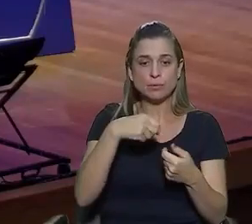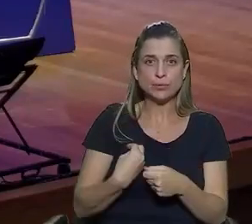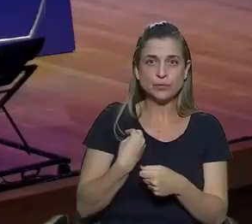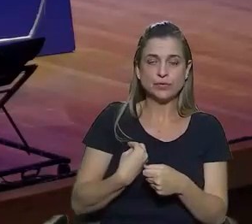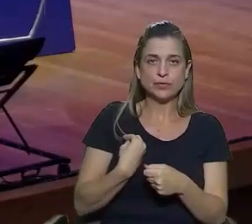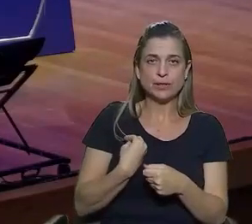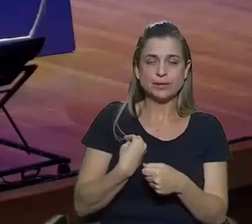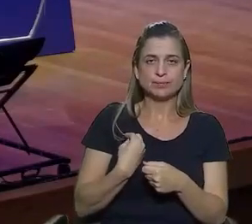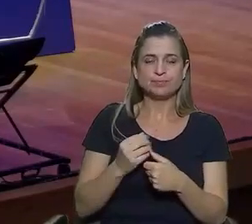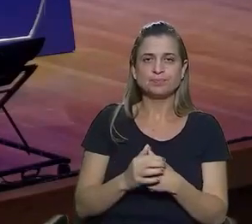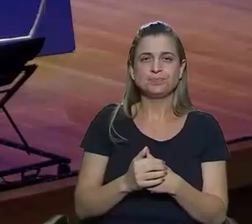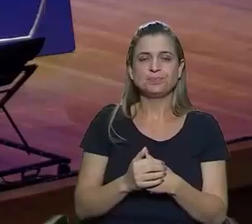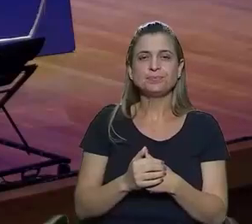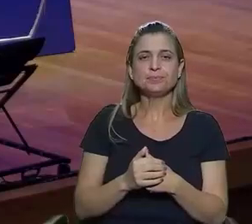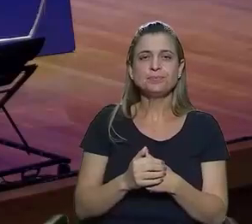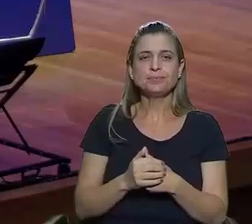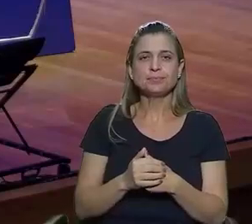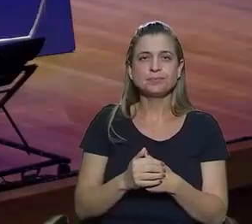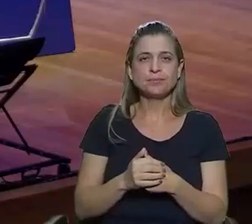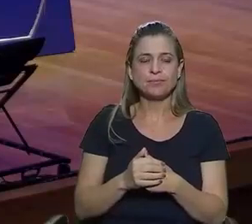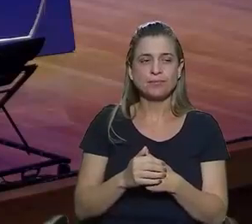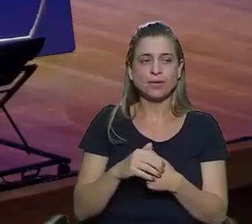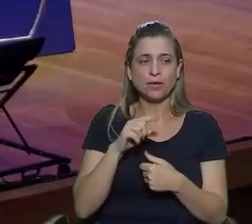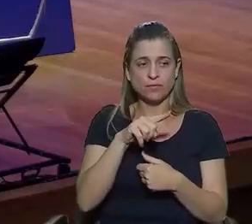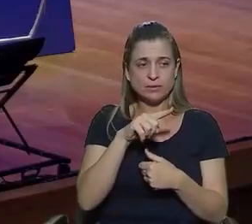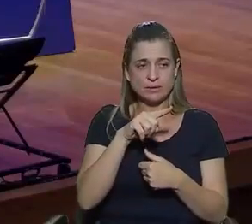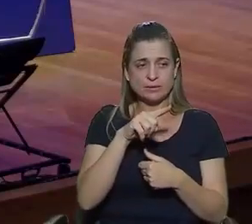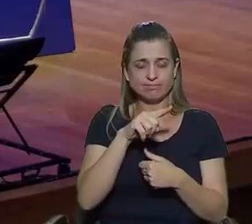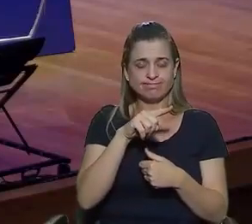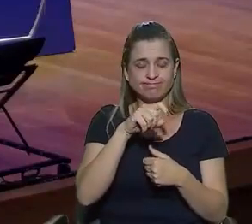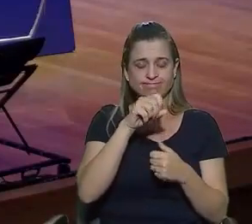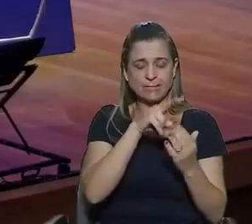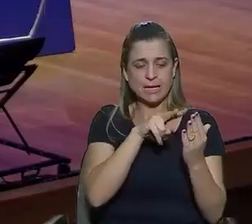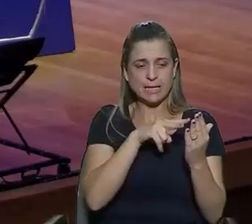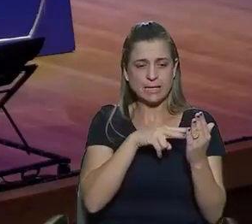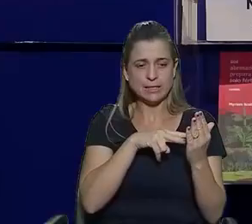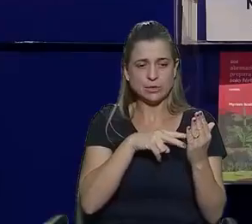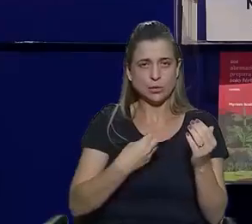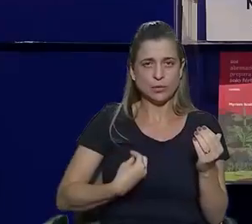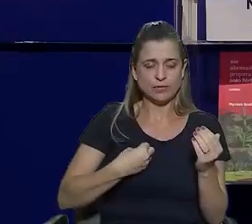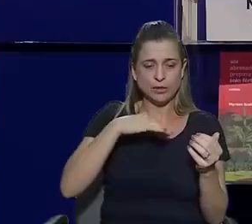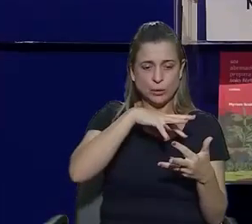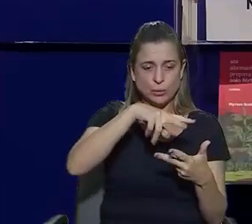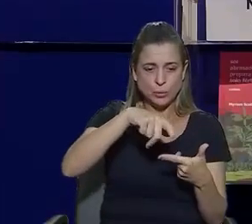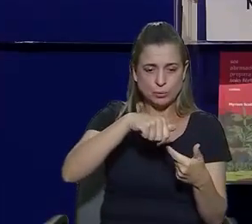maneira... Quando você se torna leitor, Sim. viver de maneira harmônica com o mundo é impossível?